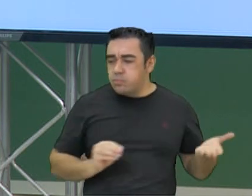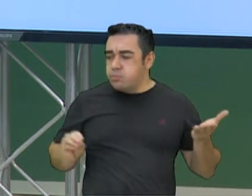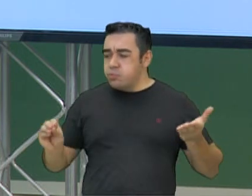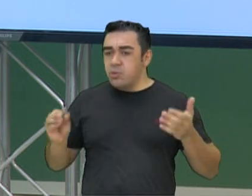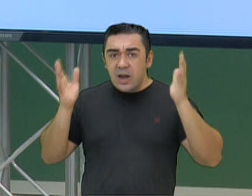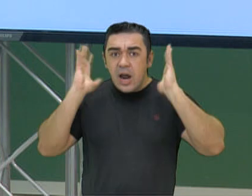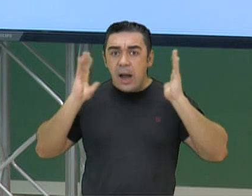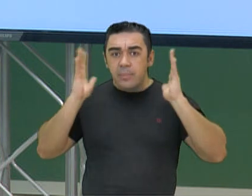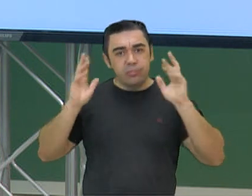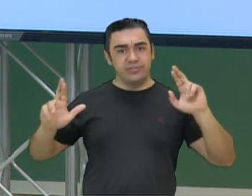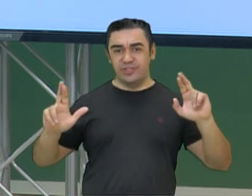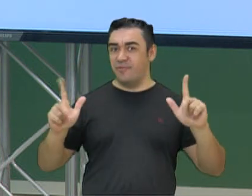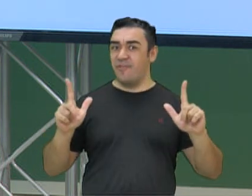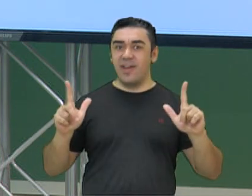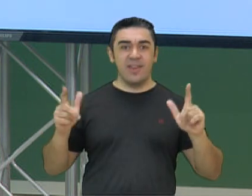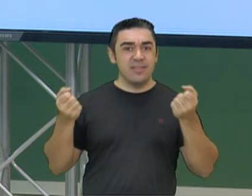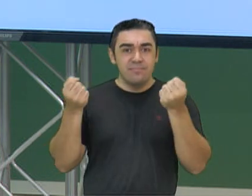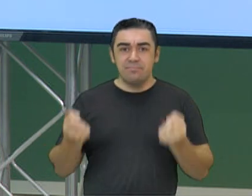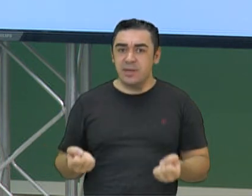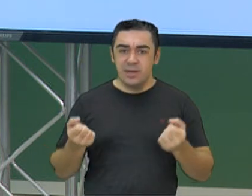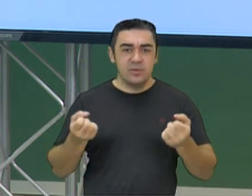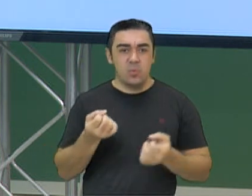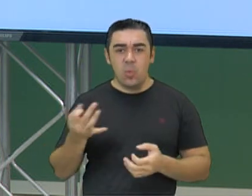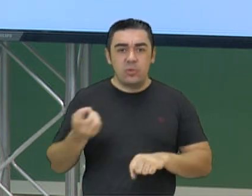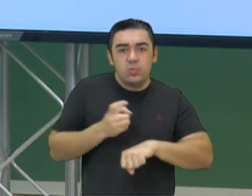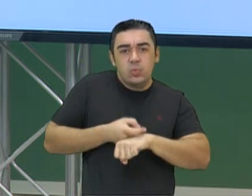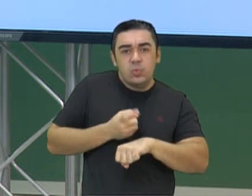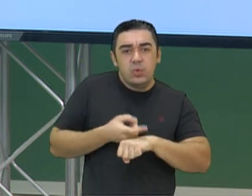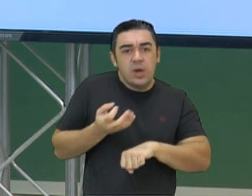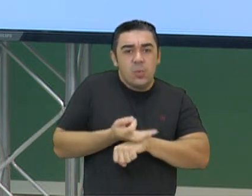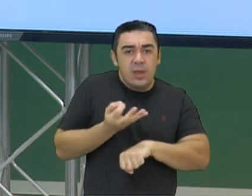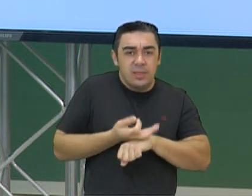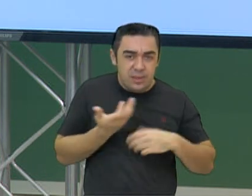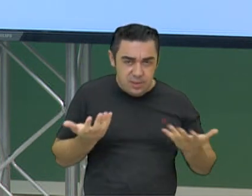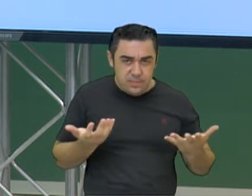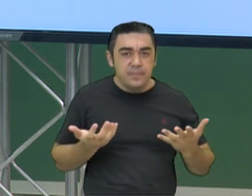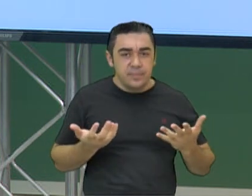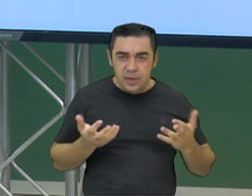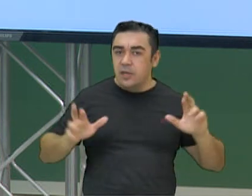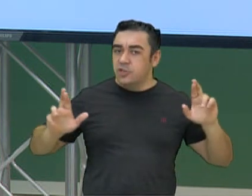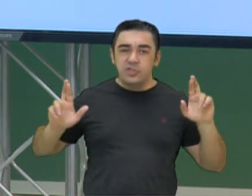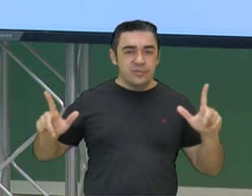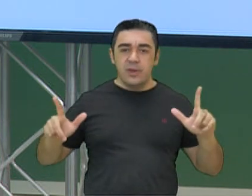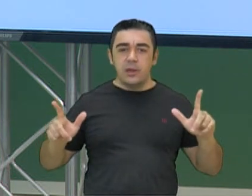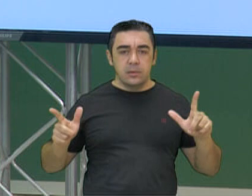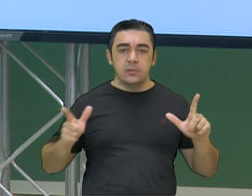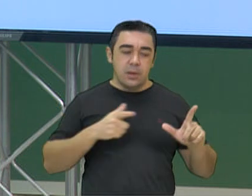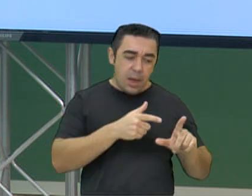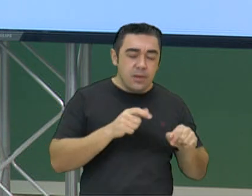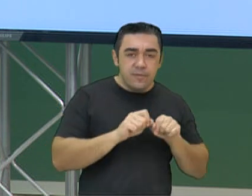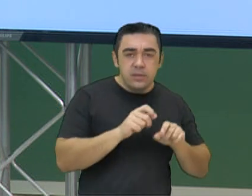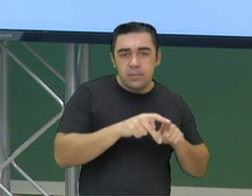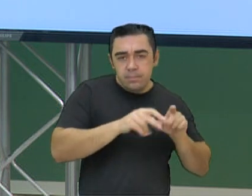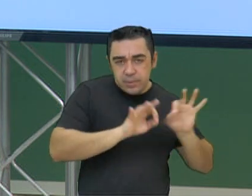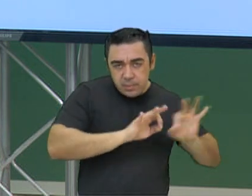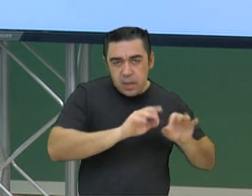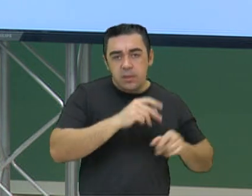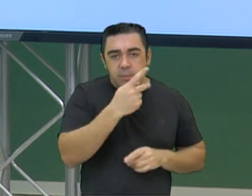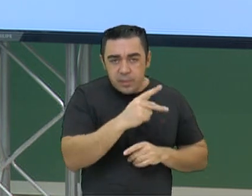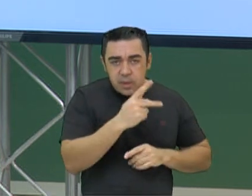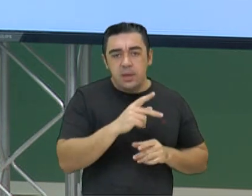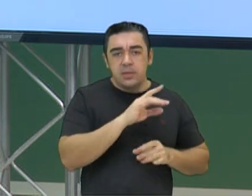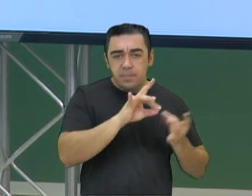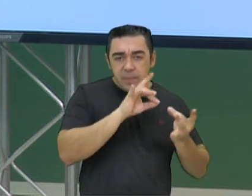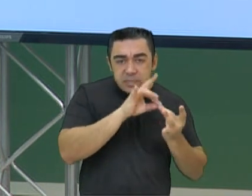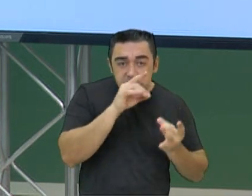tem um seu grau de dureza diferente, certo? Uma coisa é uma coisa, outra coisa é totalmente diferente, dependendo da sua aplicação.